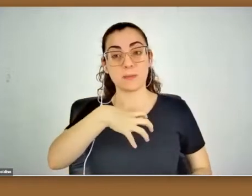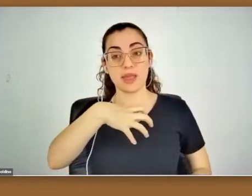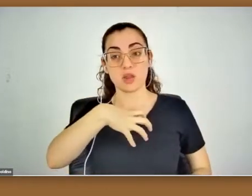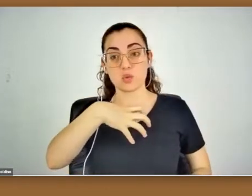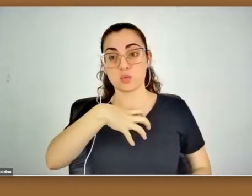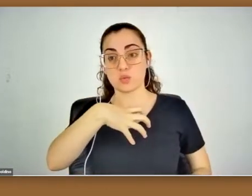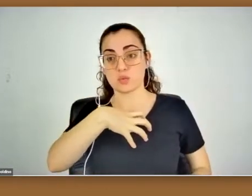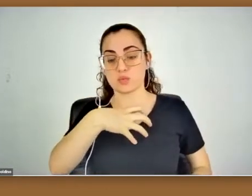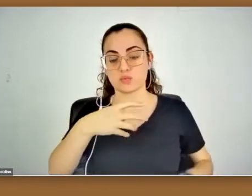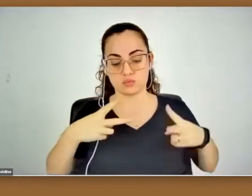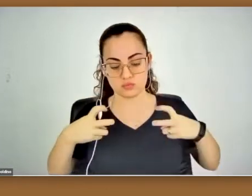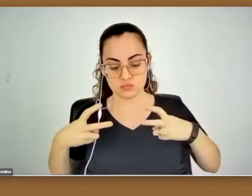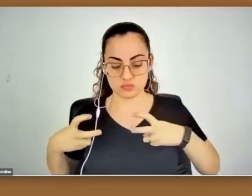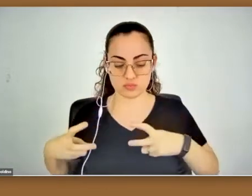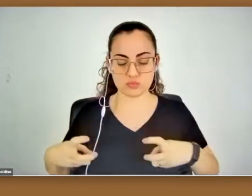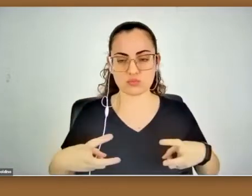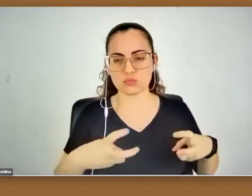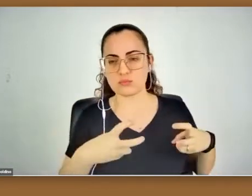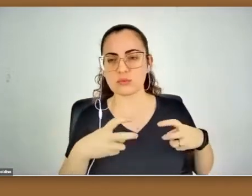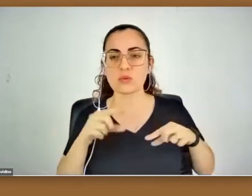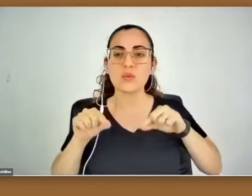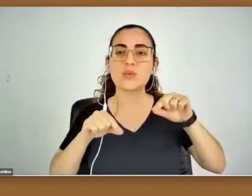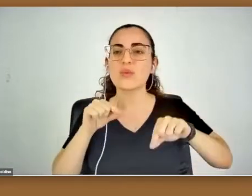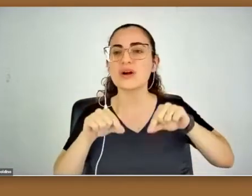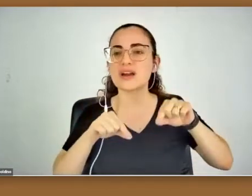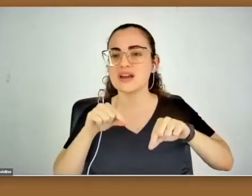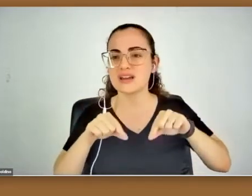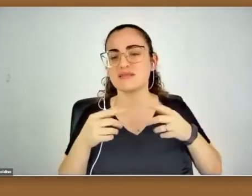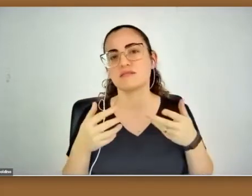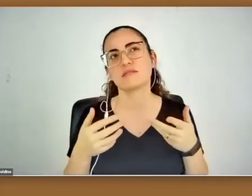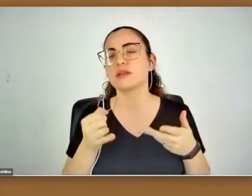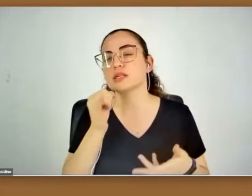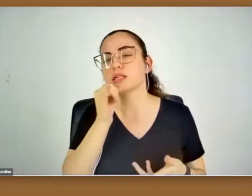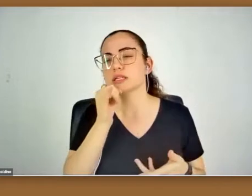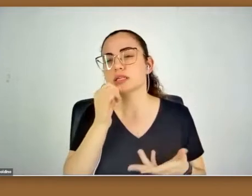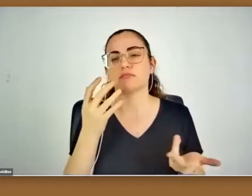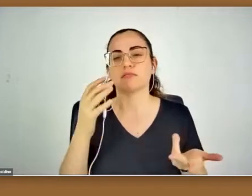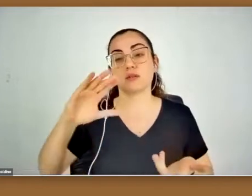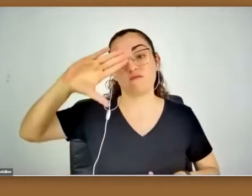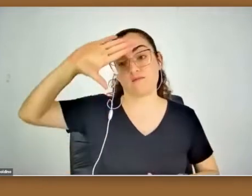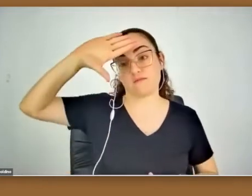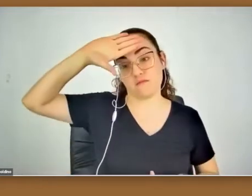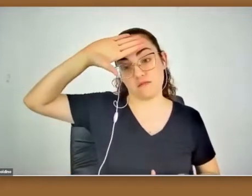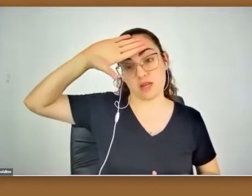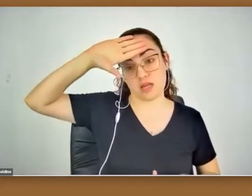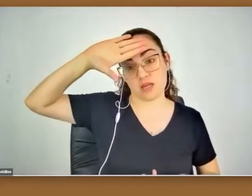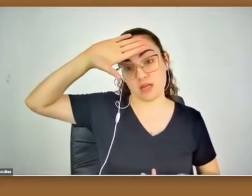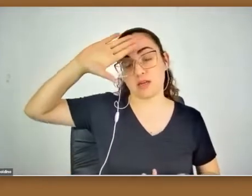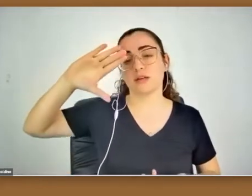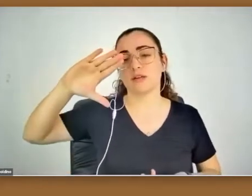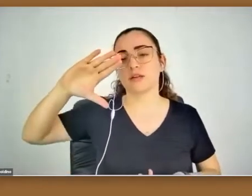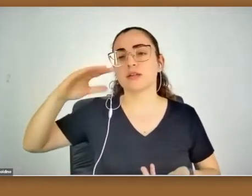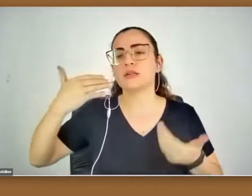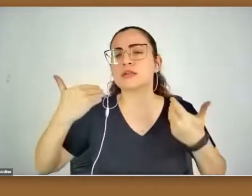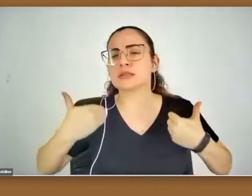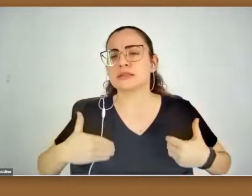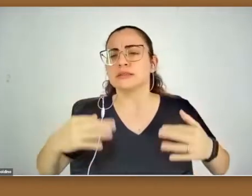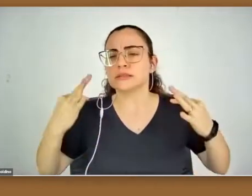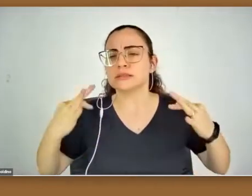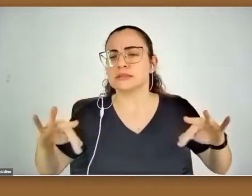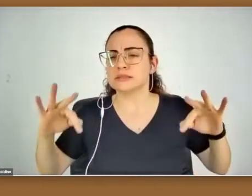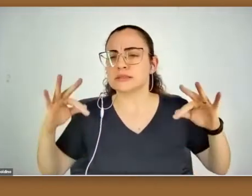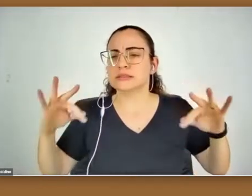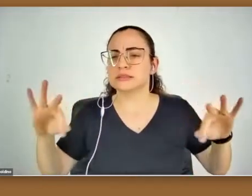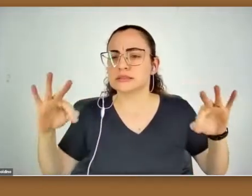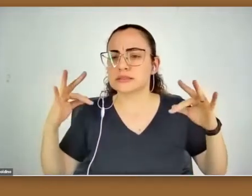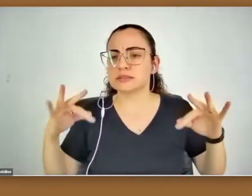que a pessoa sente e o que ela apresenta. Por exemplo, ela tem febre, ela tem dor no corpo. E